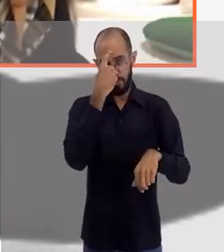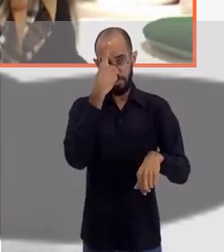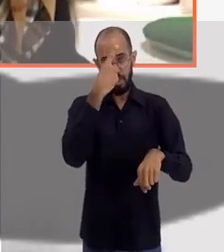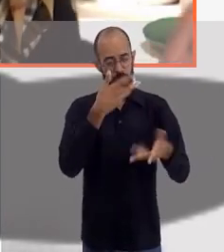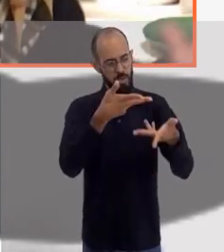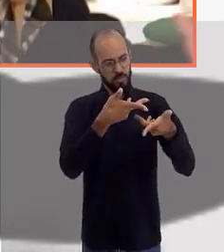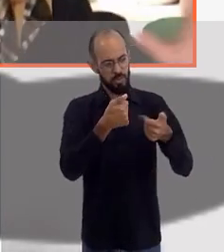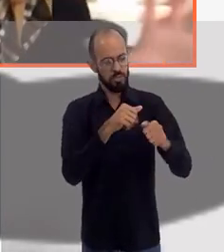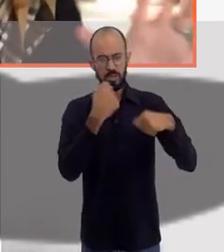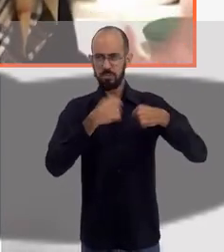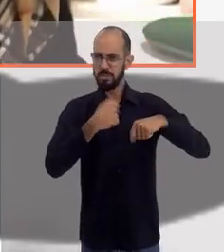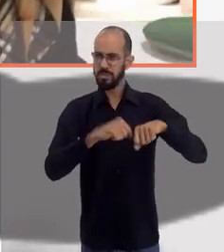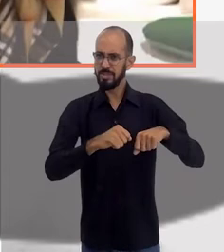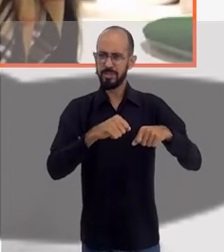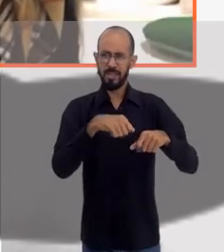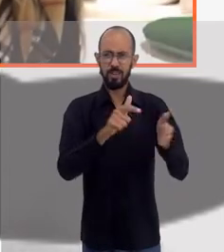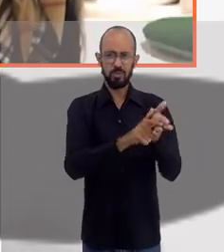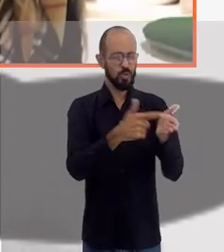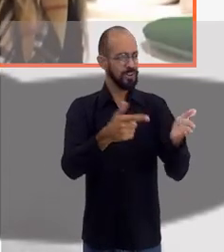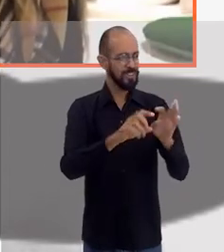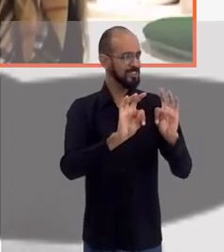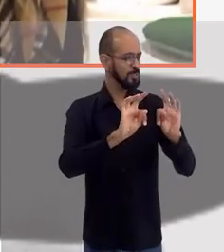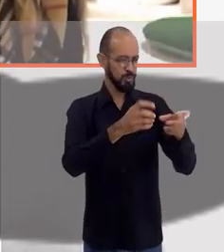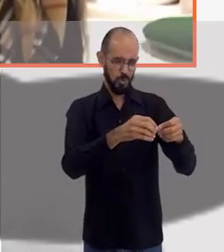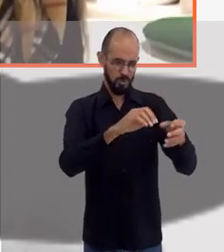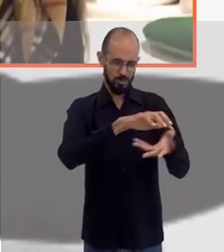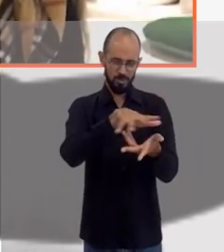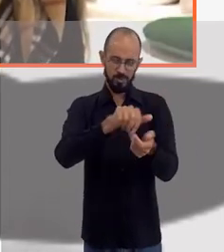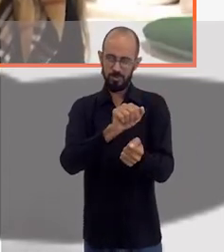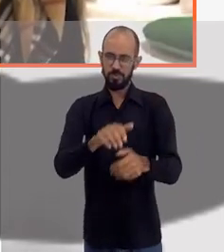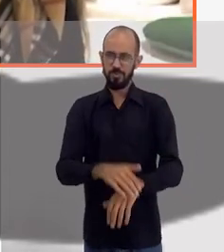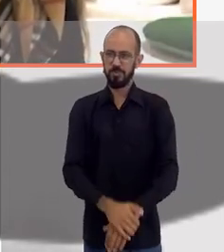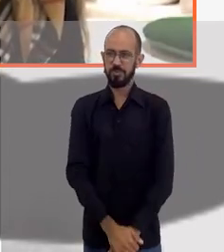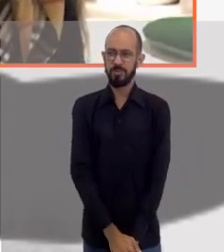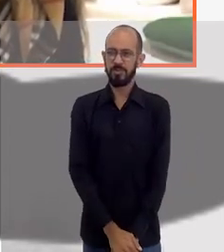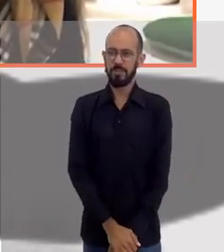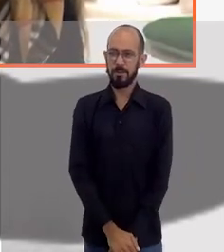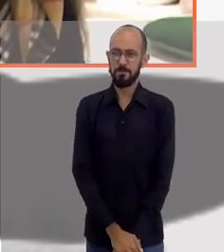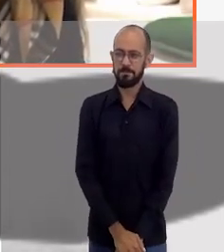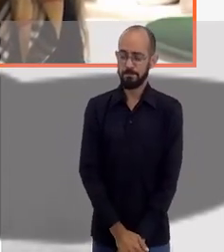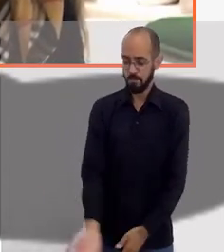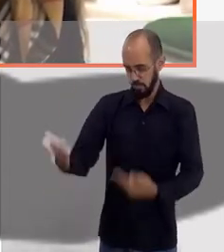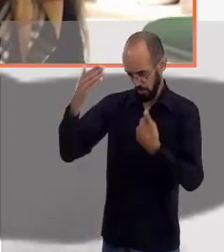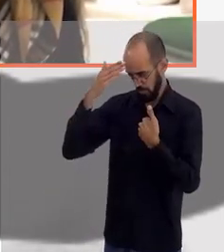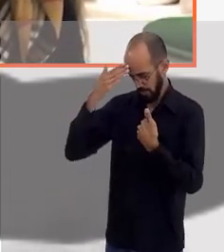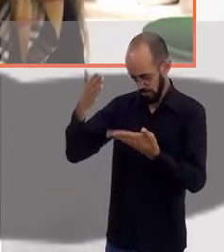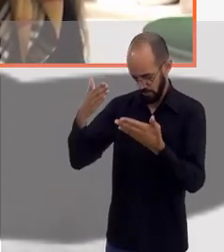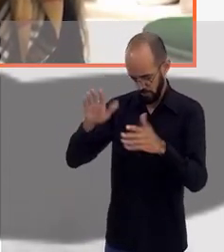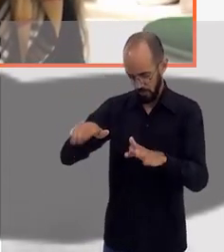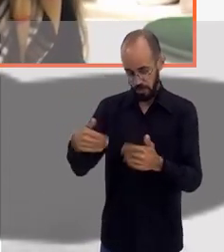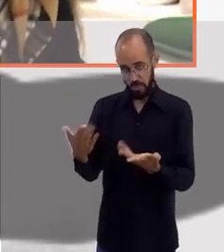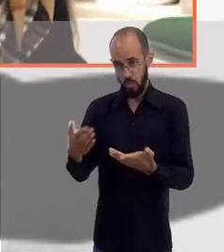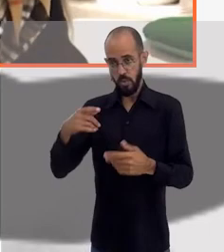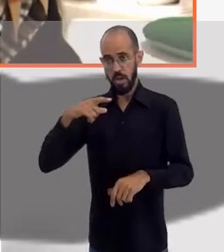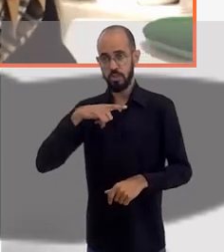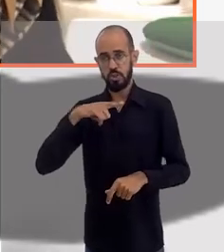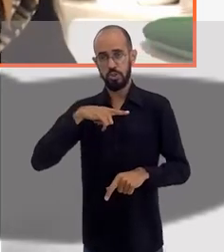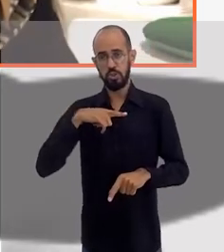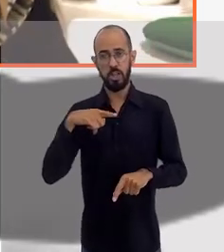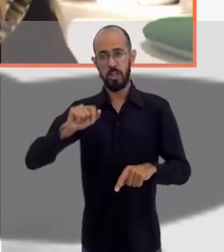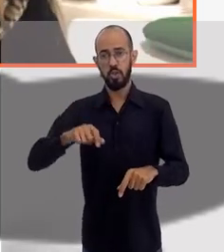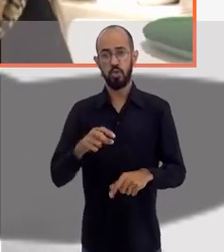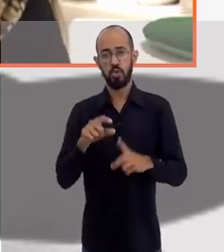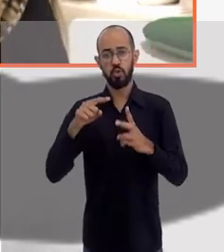é incrível você tinha que estar na capa de todos os jornais do mundo né Alexandre Ligar Cláudia é bom é o seguinte a gente tem dois